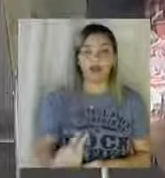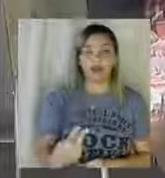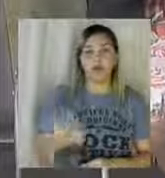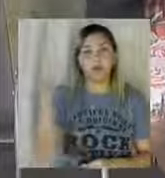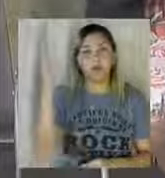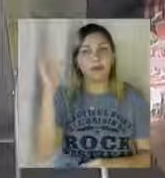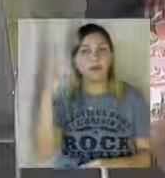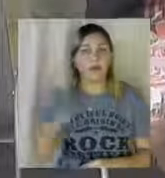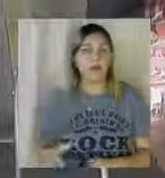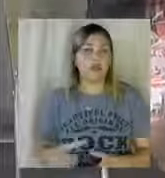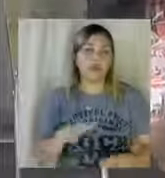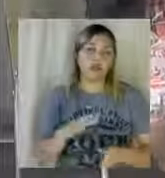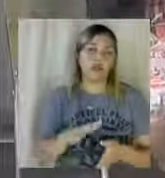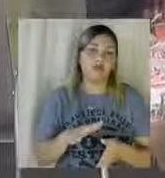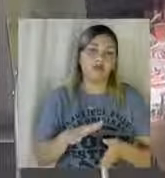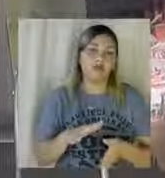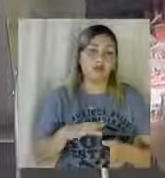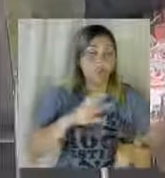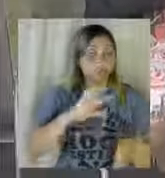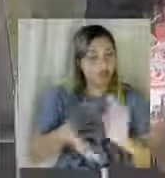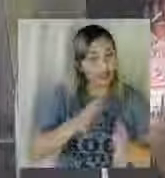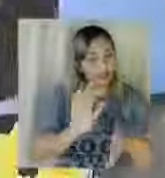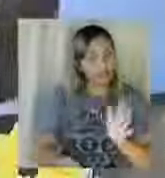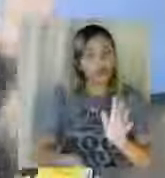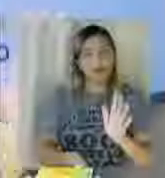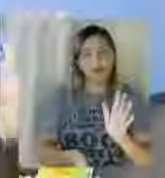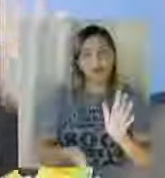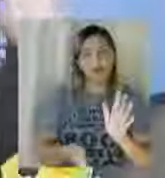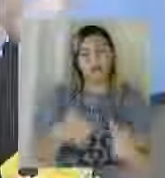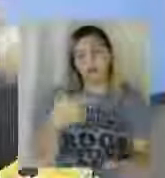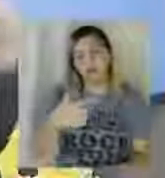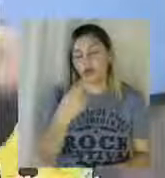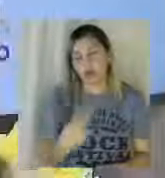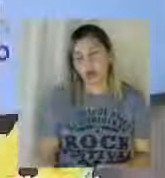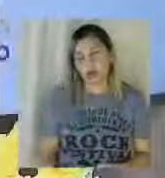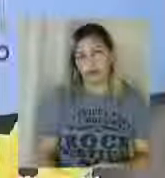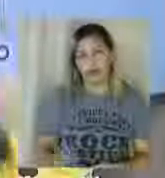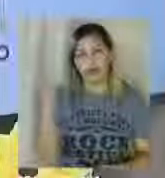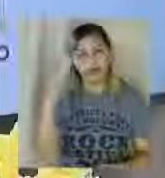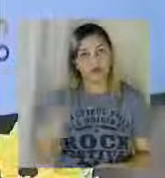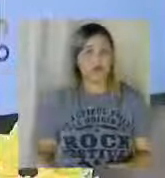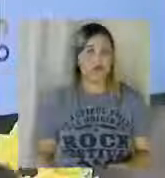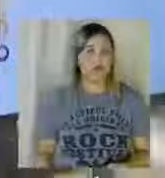ou seja, patente de segunda língua no Brasil. A gente vê a